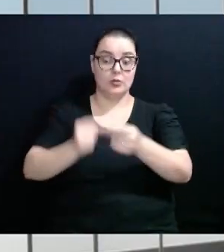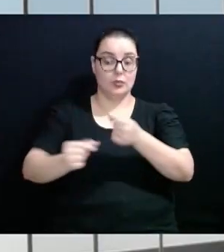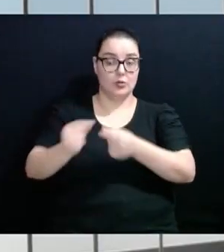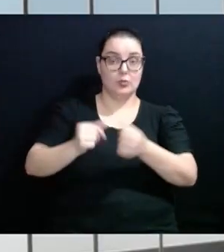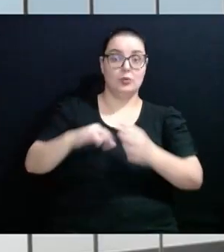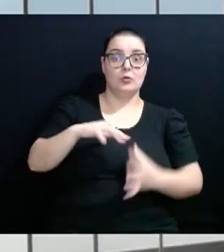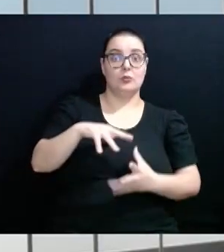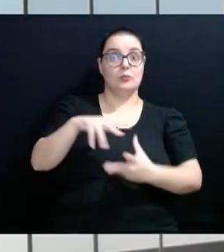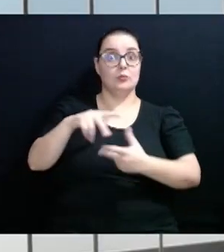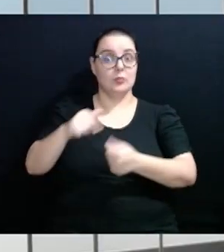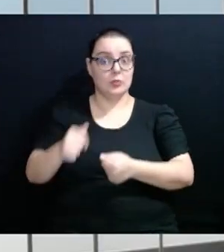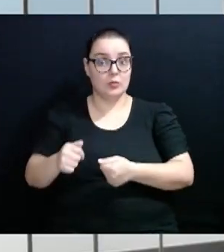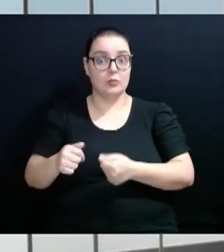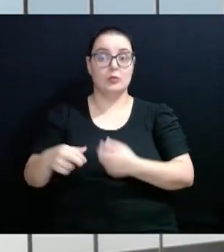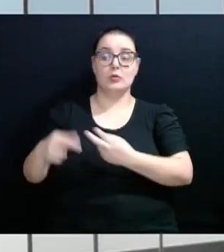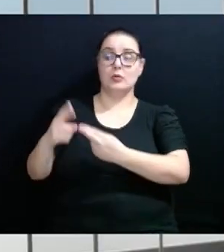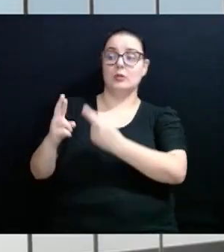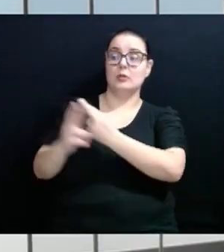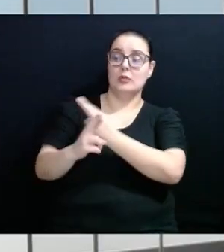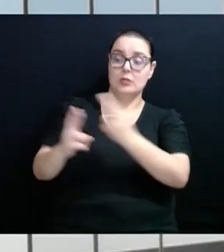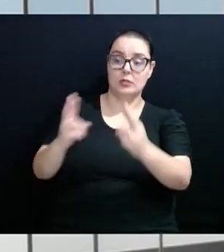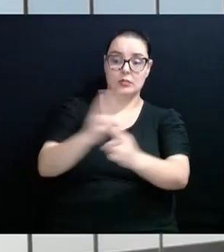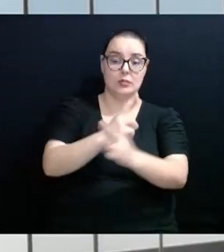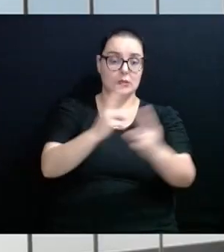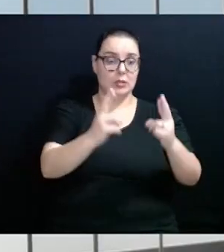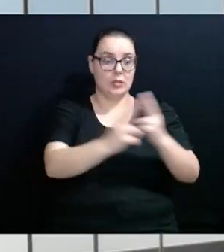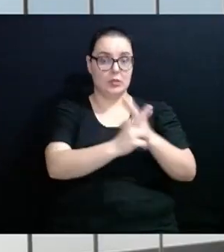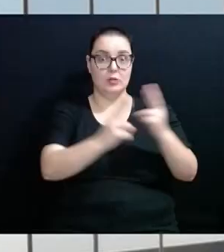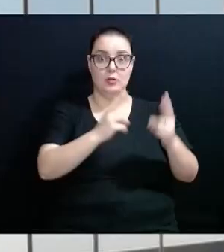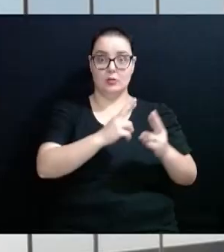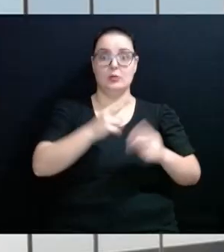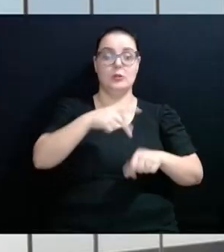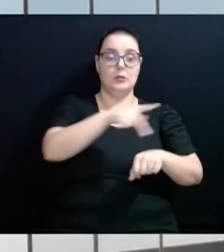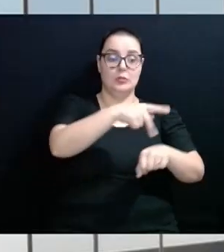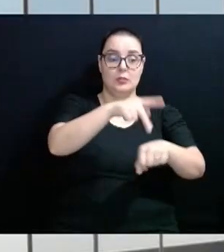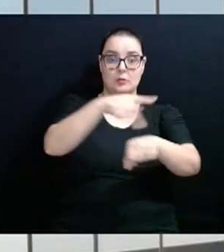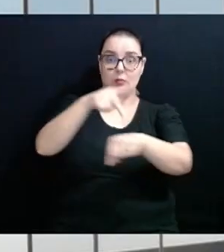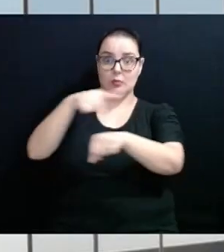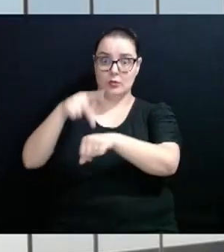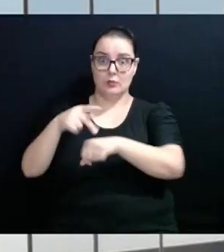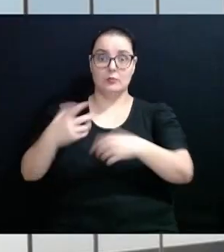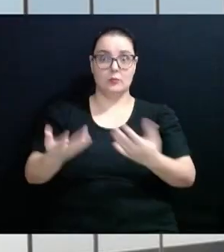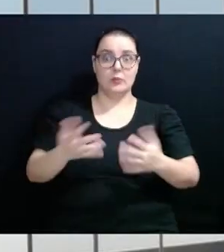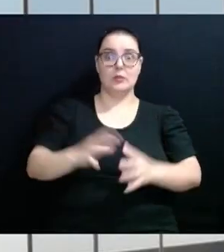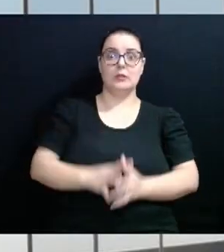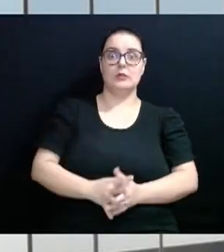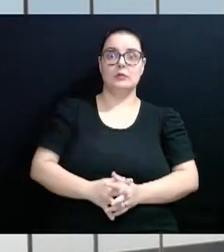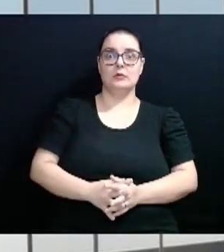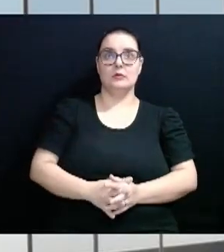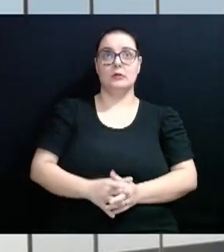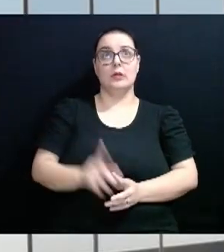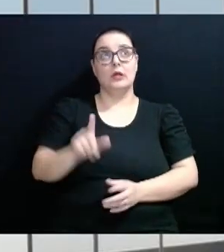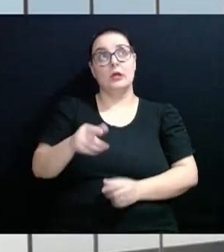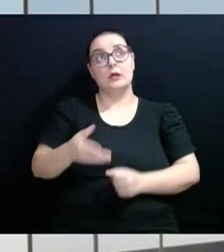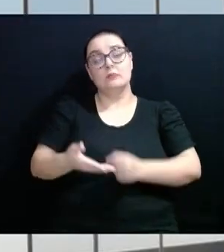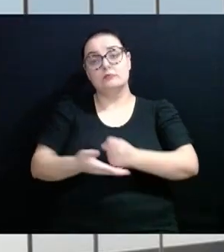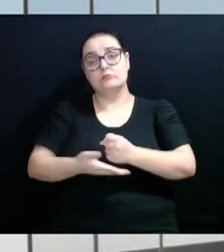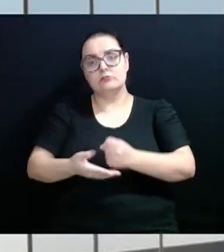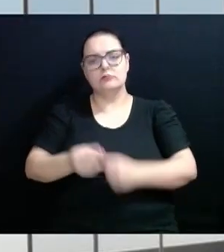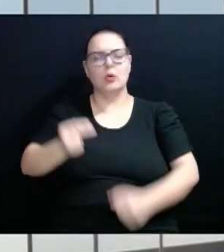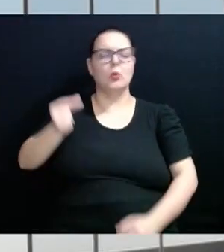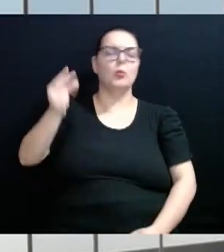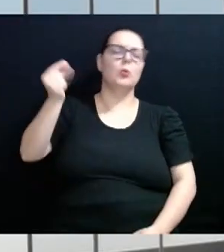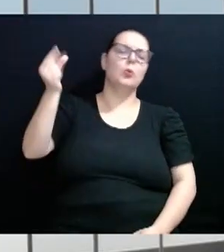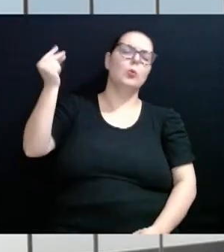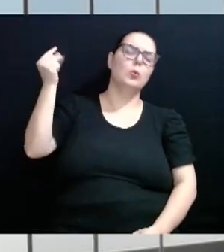nas relações entre os países em todo o mundo. Mas é um princípio muito antigo, né, a lei